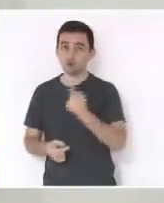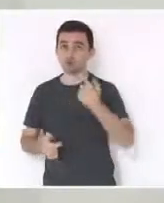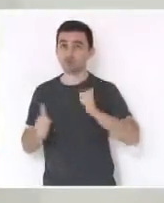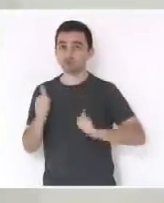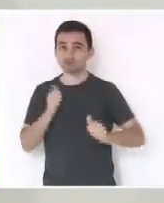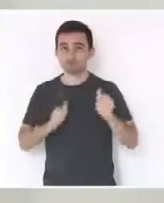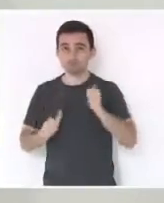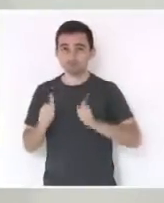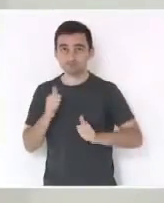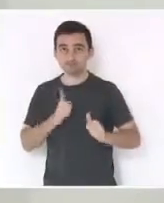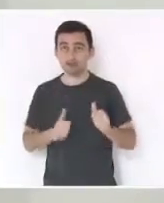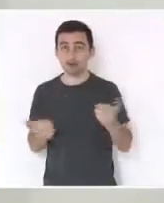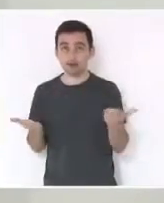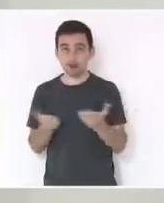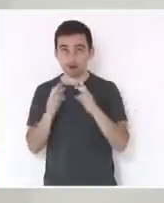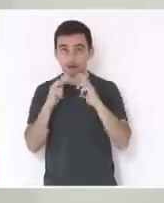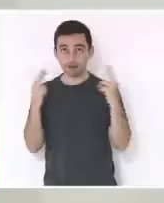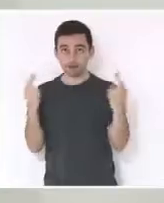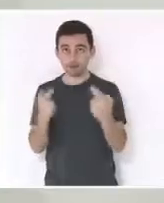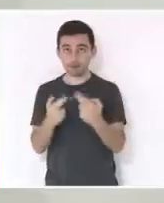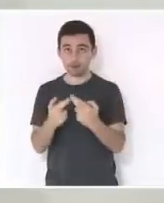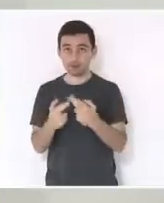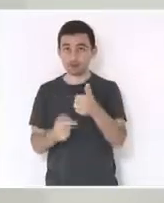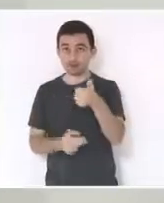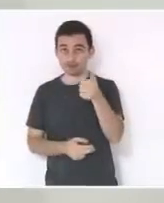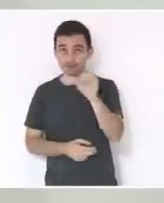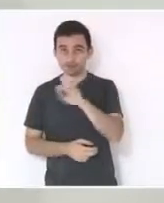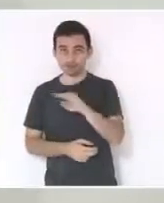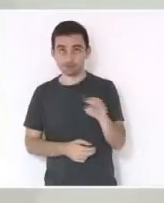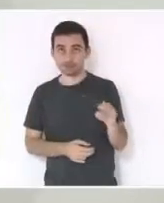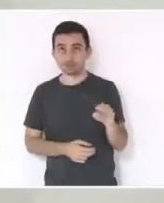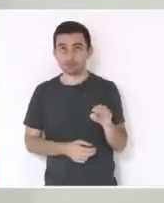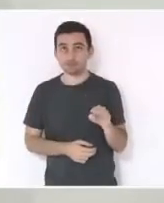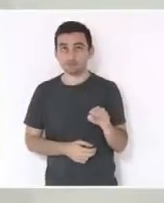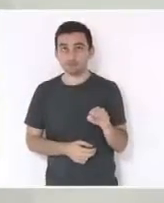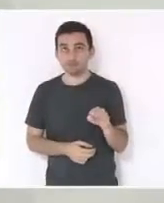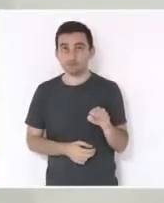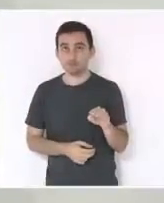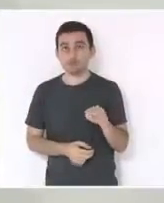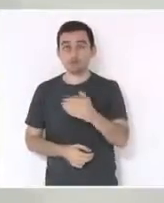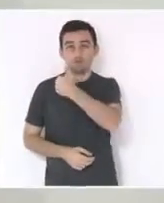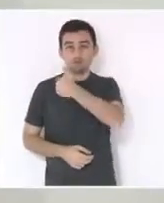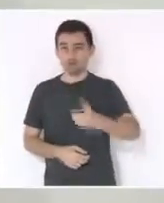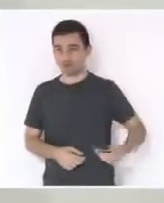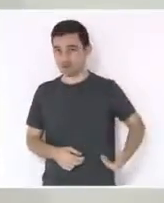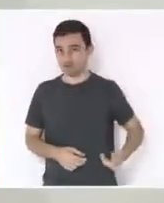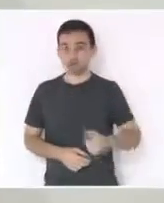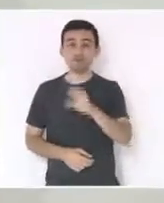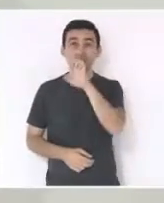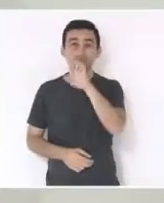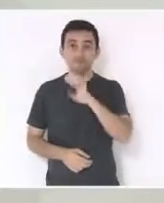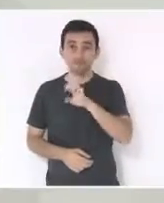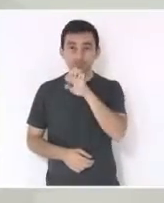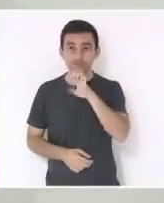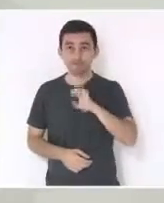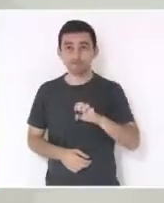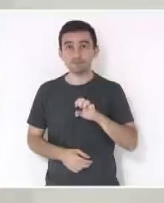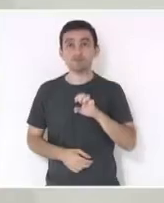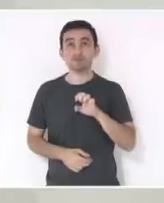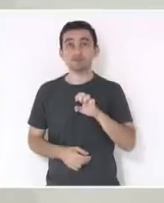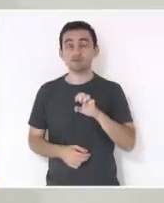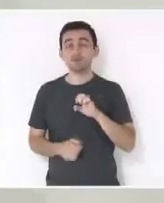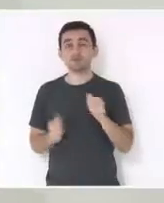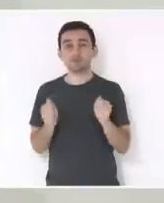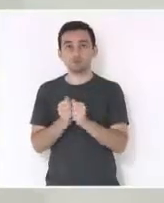nessa reunião o deputado a caminhada das dez e meia do governador pinho moreira com o